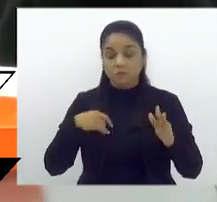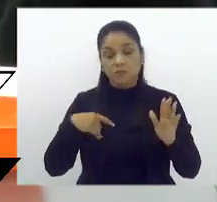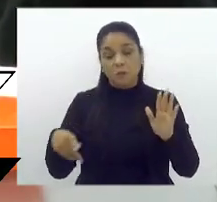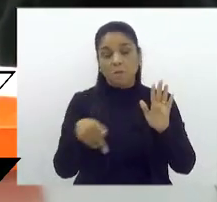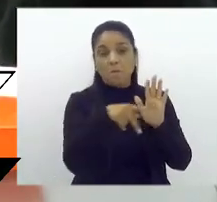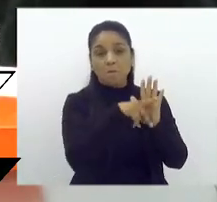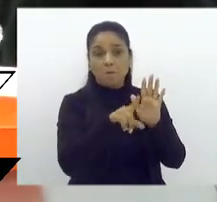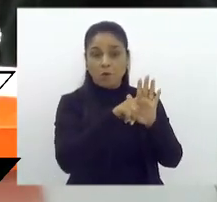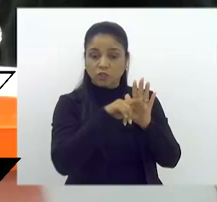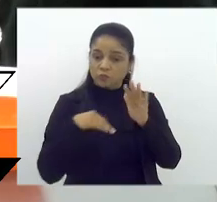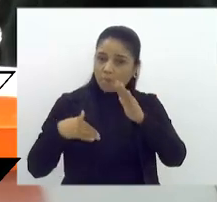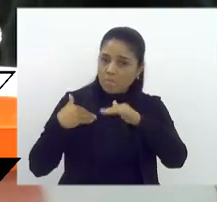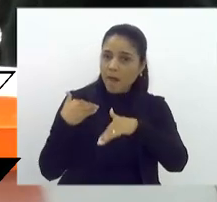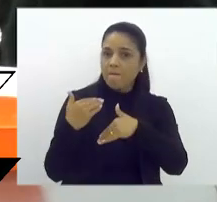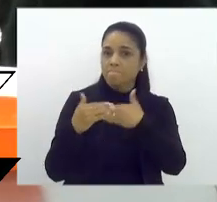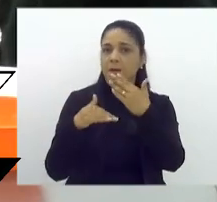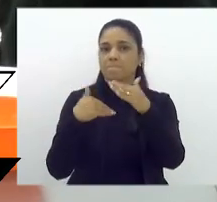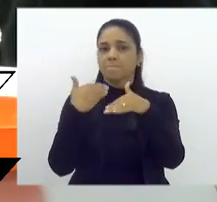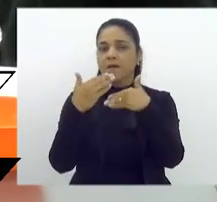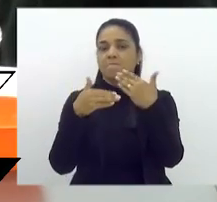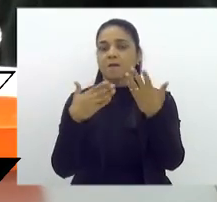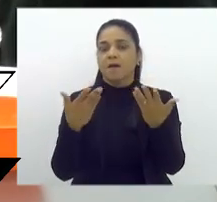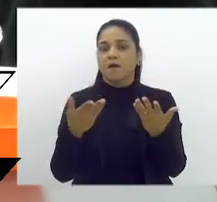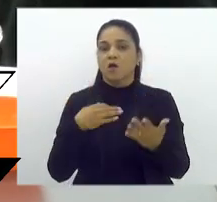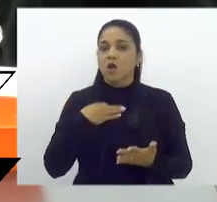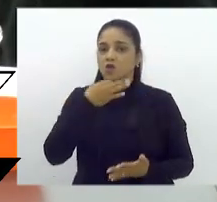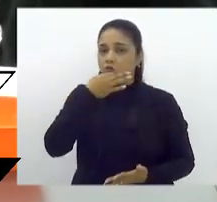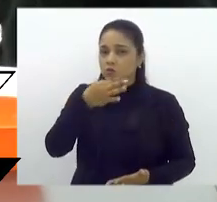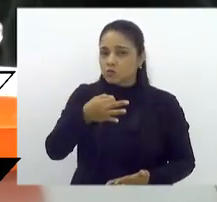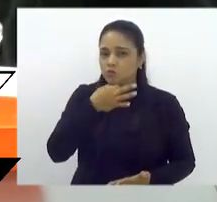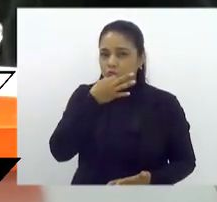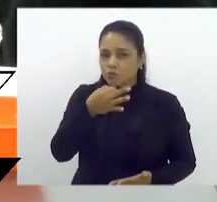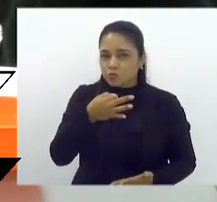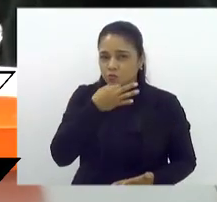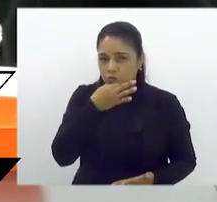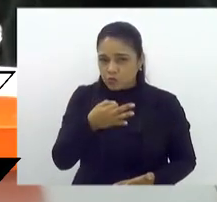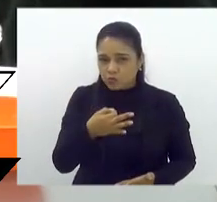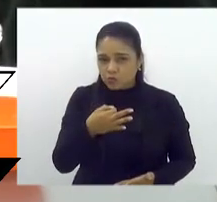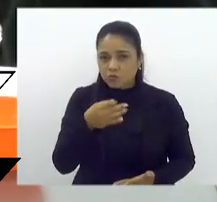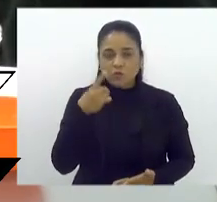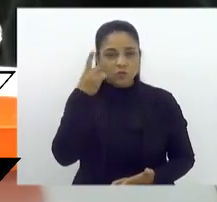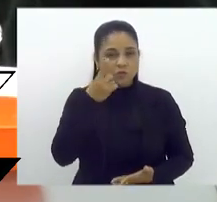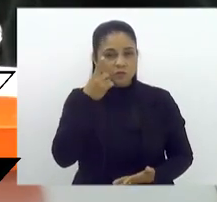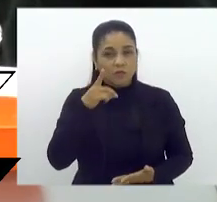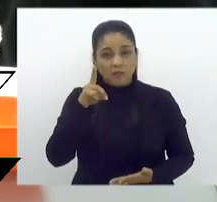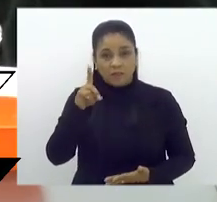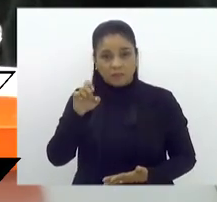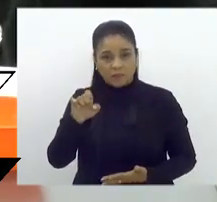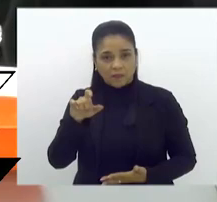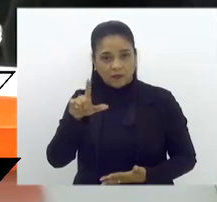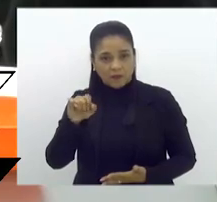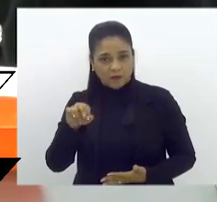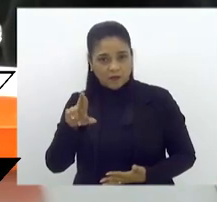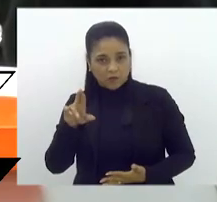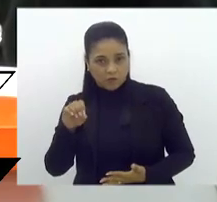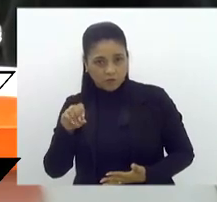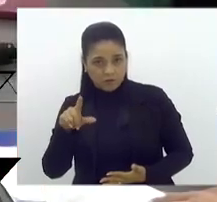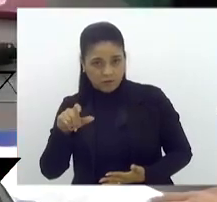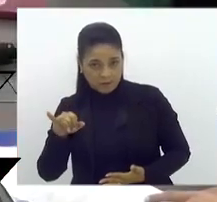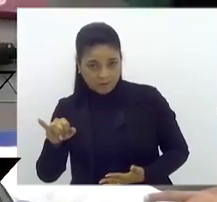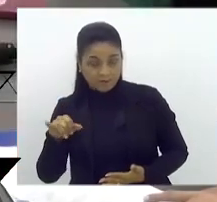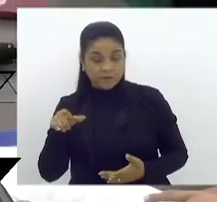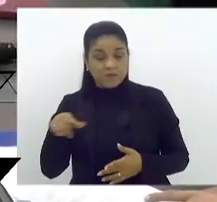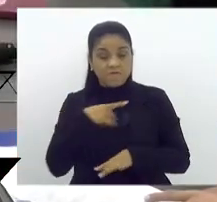projeto que avança. Eu até sugeri ao deputado Delaroria, que